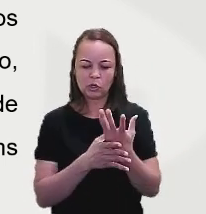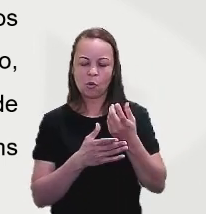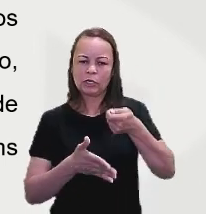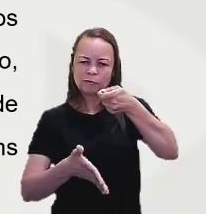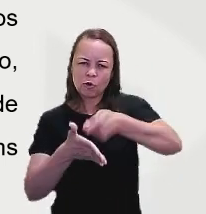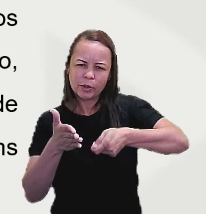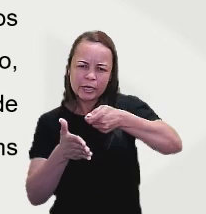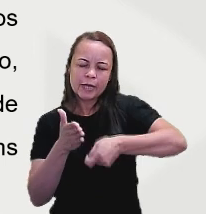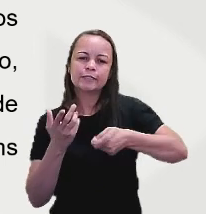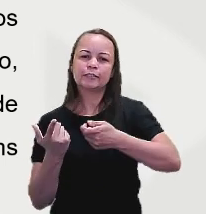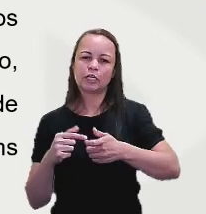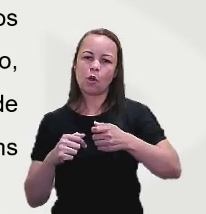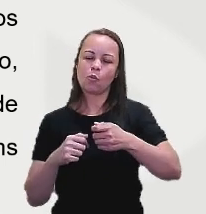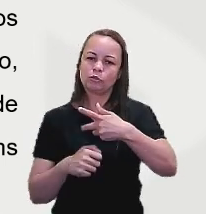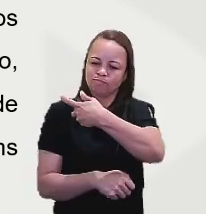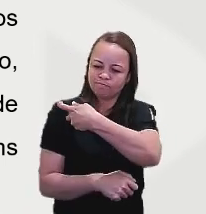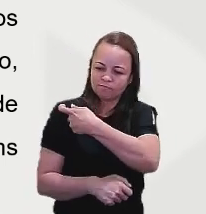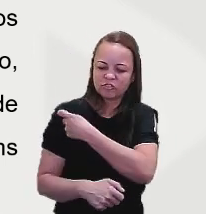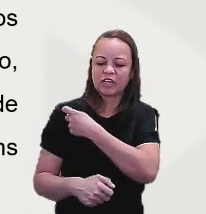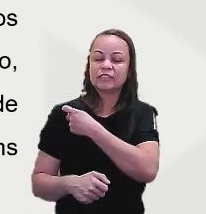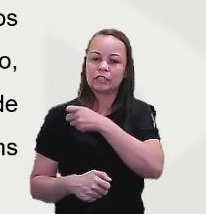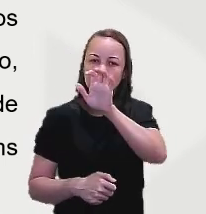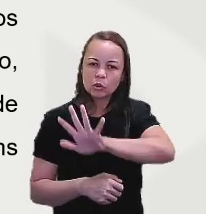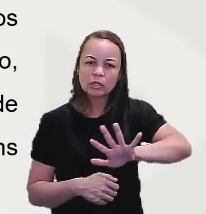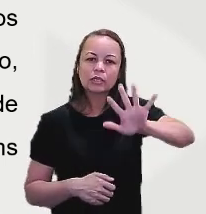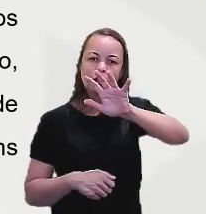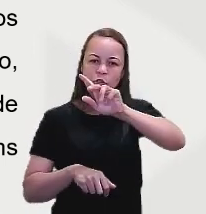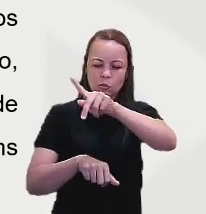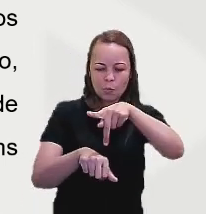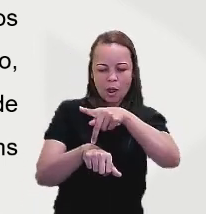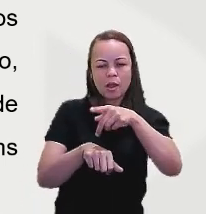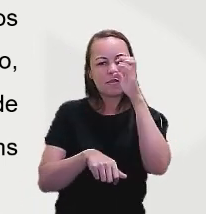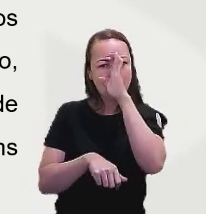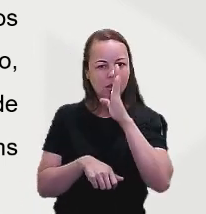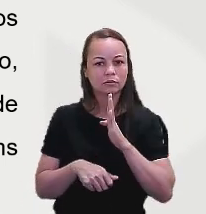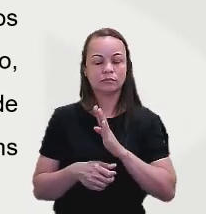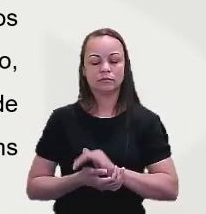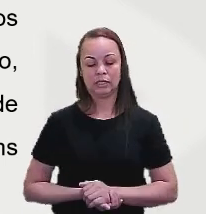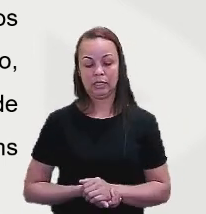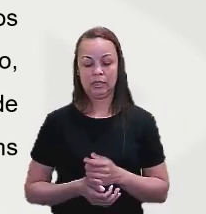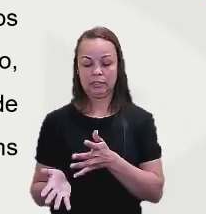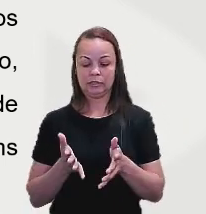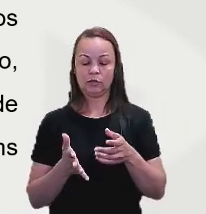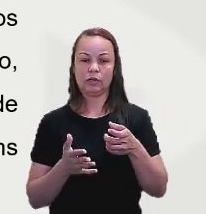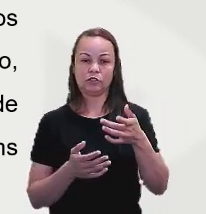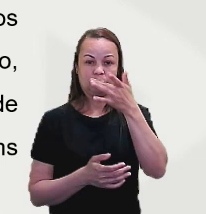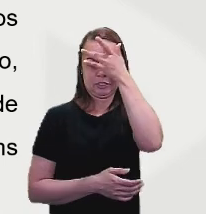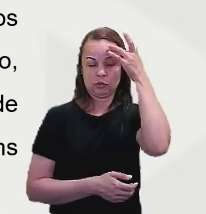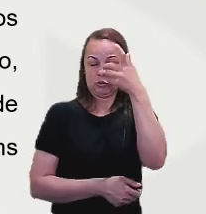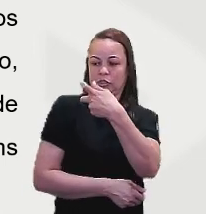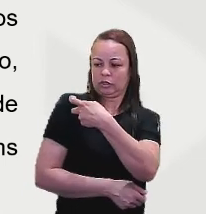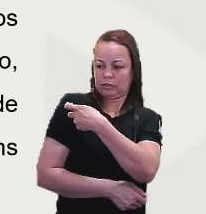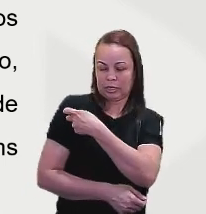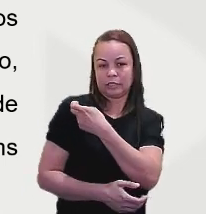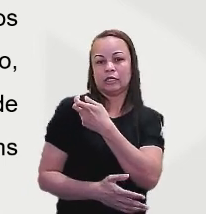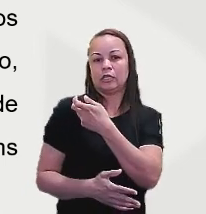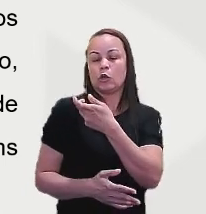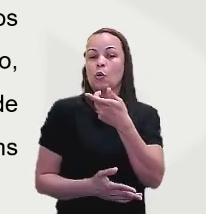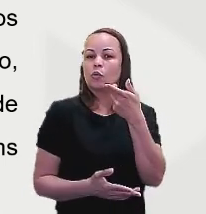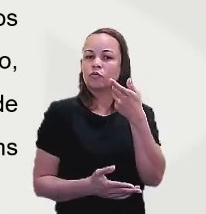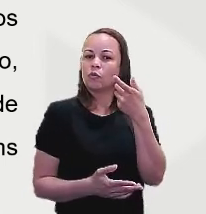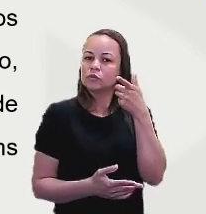território nacional. Apenas os indivíduos que comprovassem ser vacinados conseguiriam contratos de